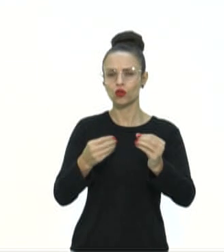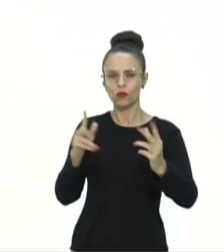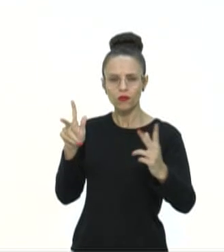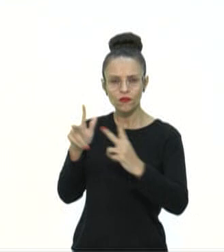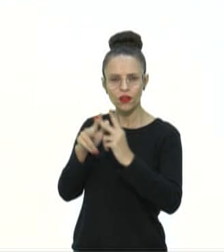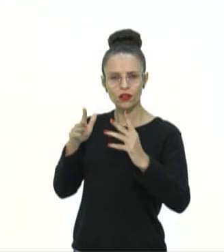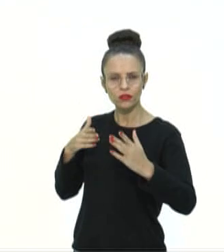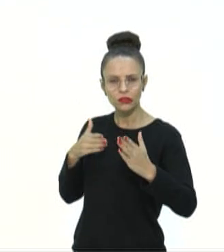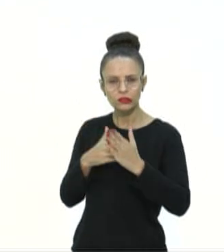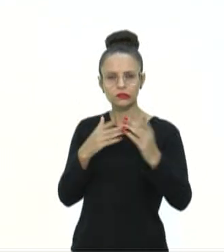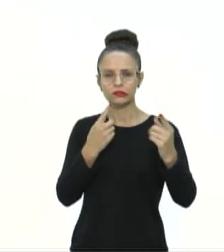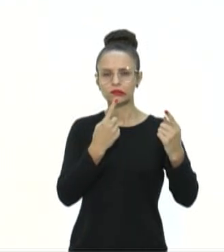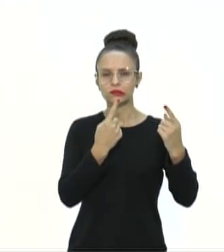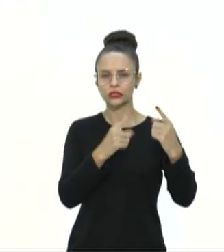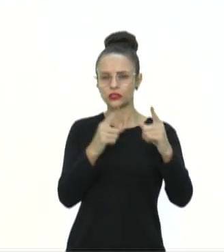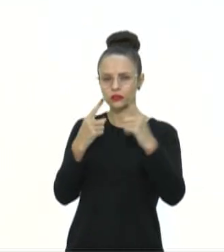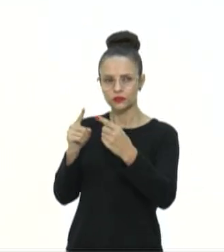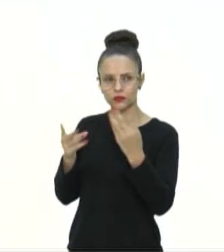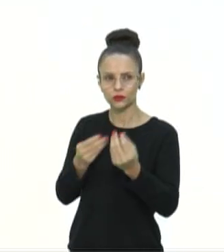seus desafios.